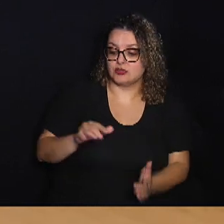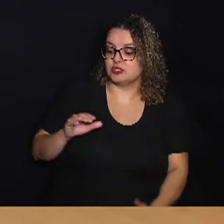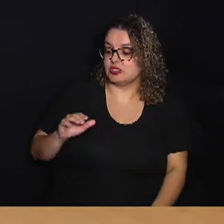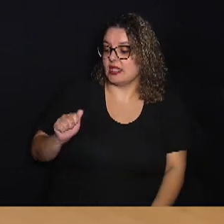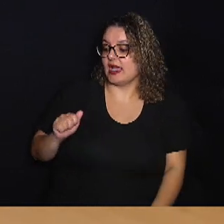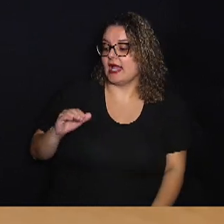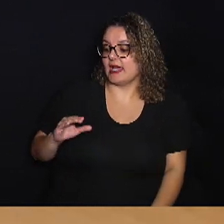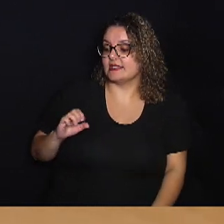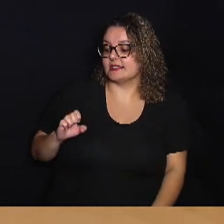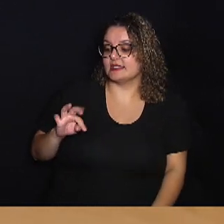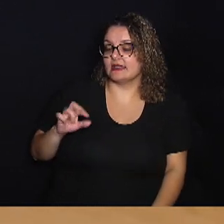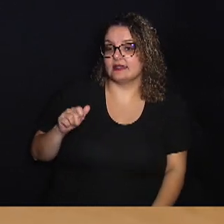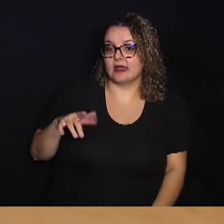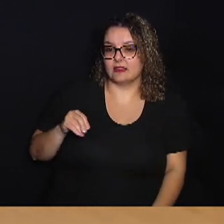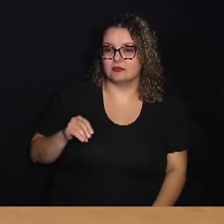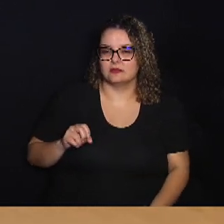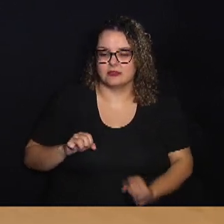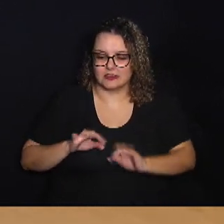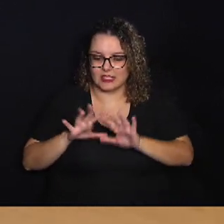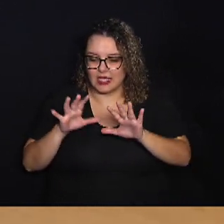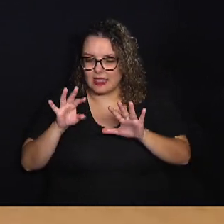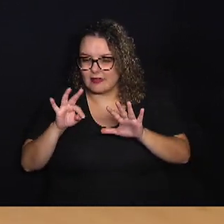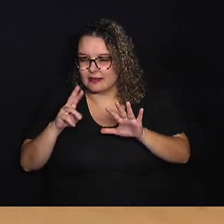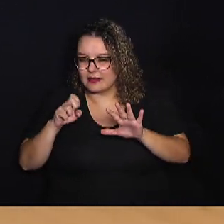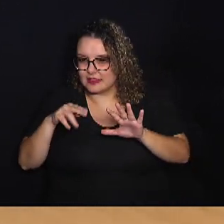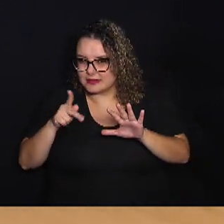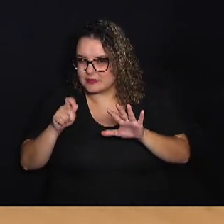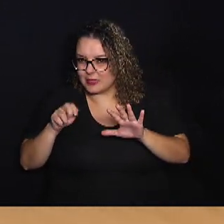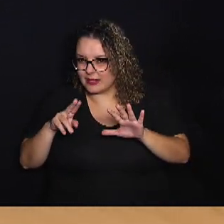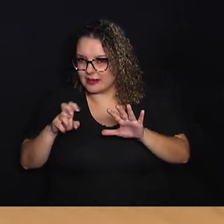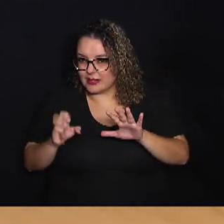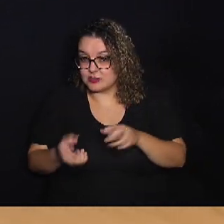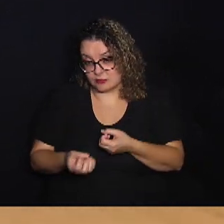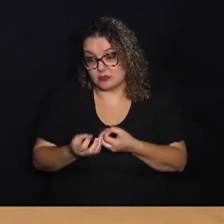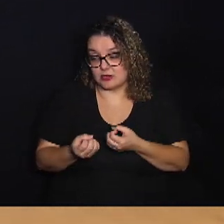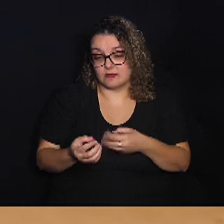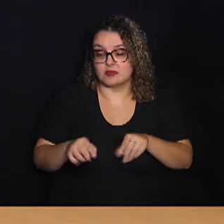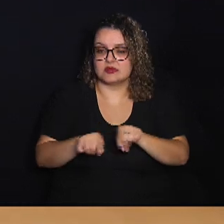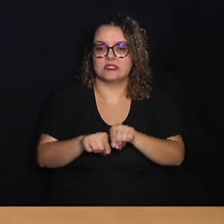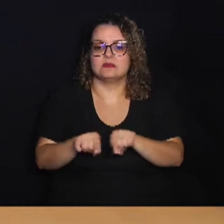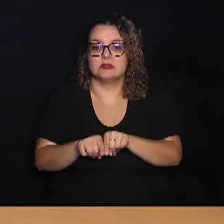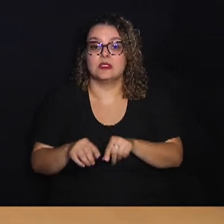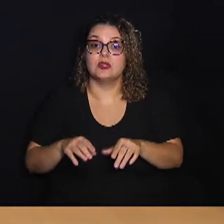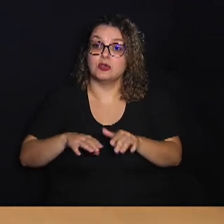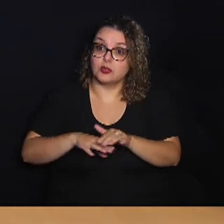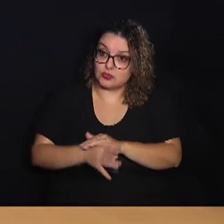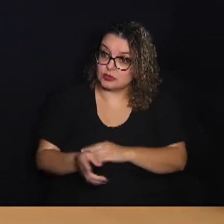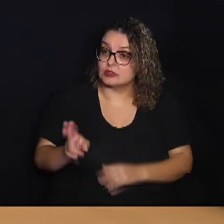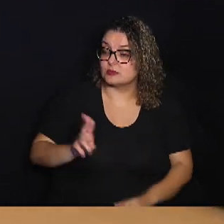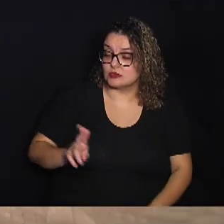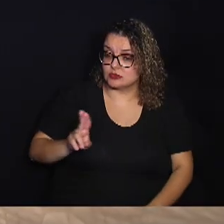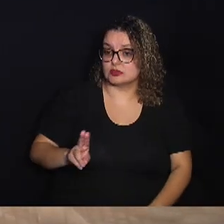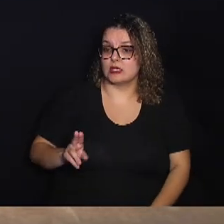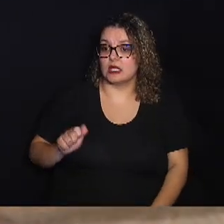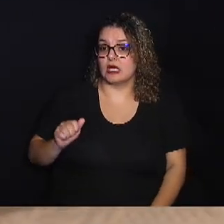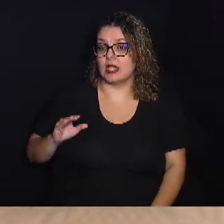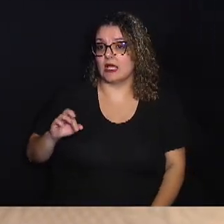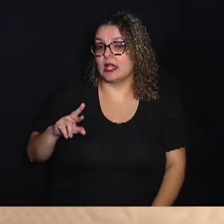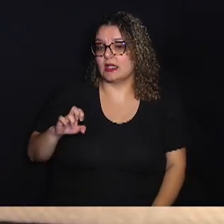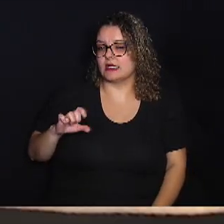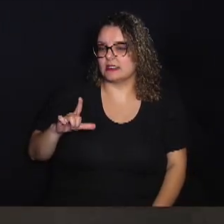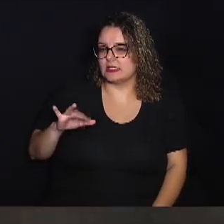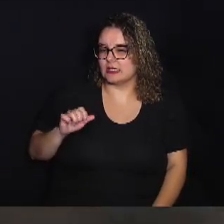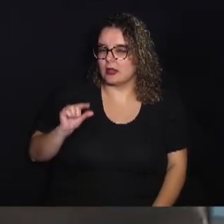então para servir de informação até. E costumamos também utilizar a acrílico, que é um pouquinho